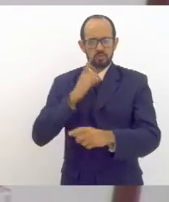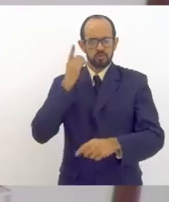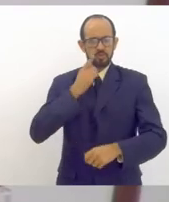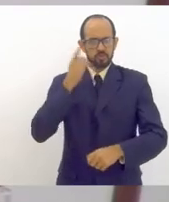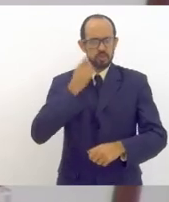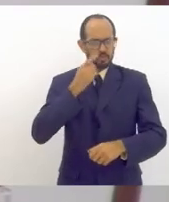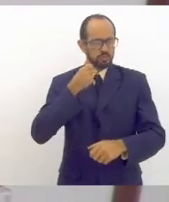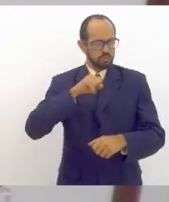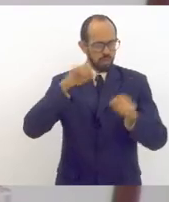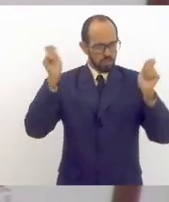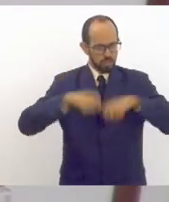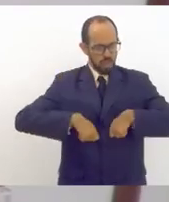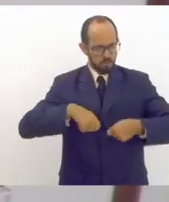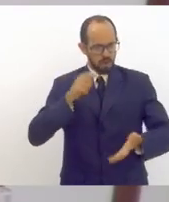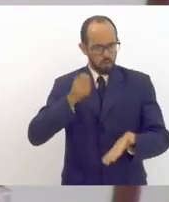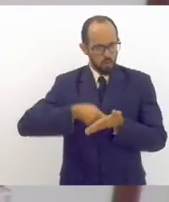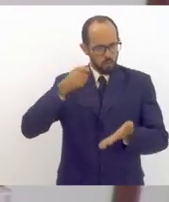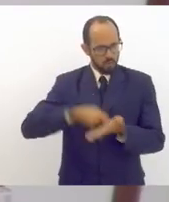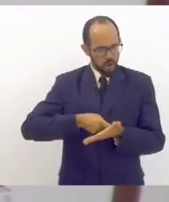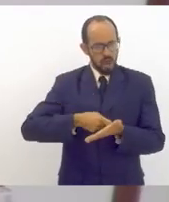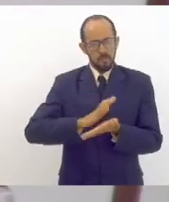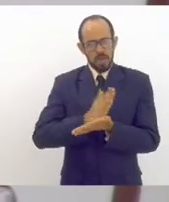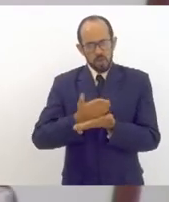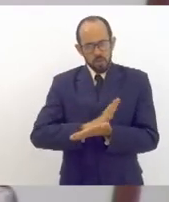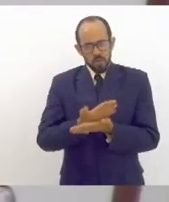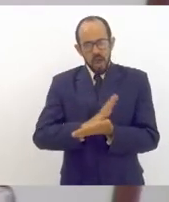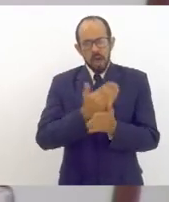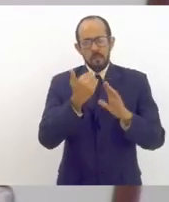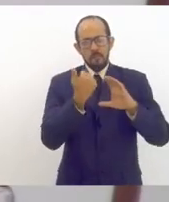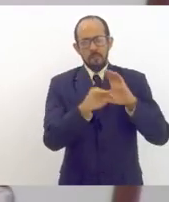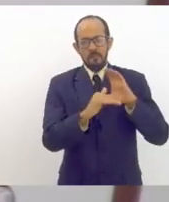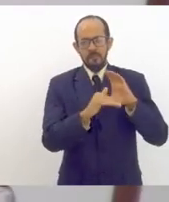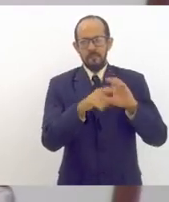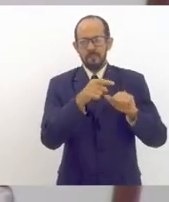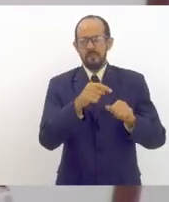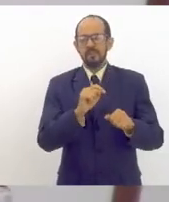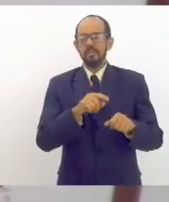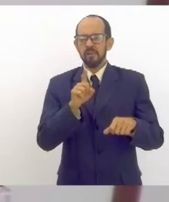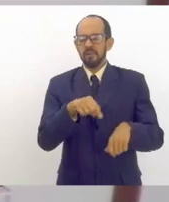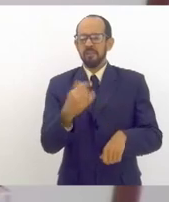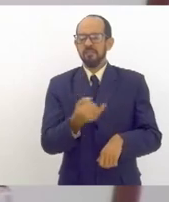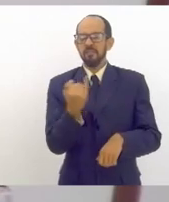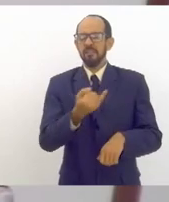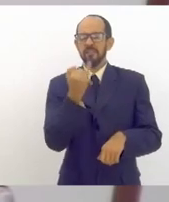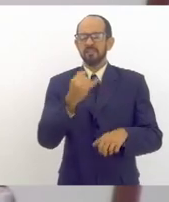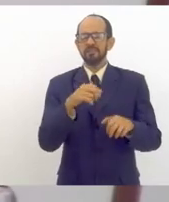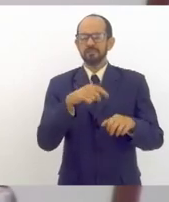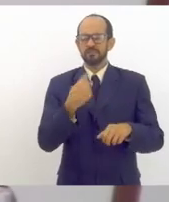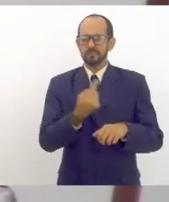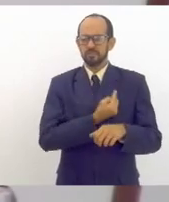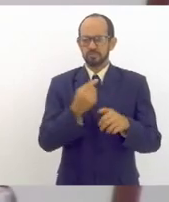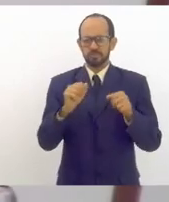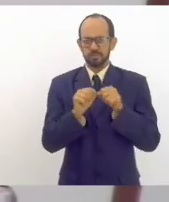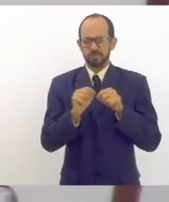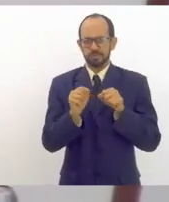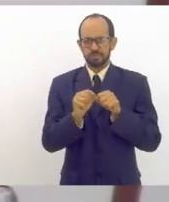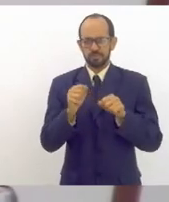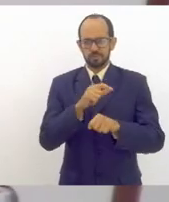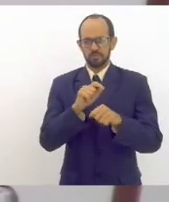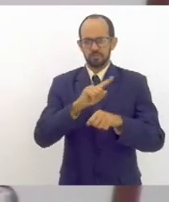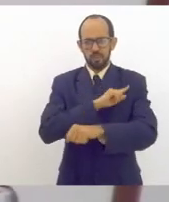cobrar pedir solicitar perturbar mandar e-mail tá em cima é importante que a gente faça uma força que